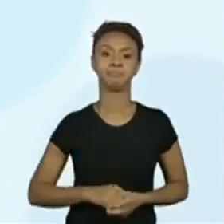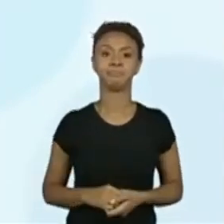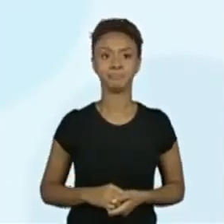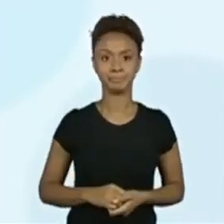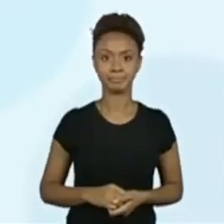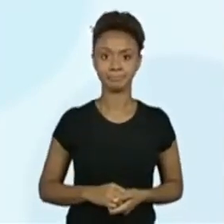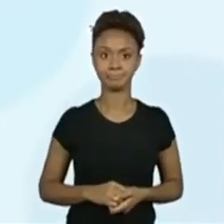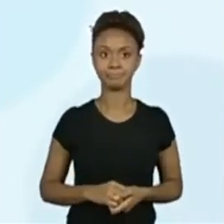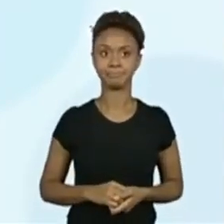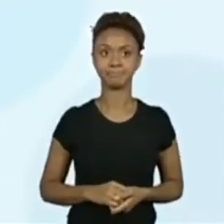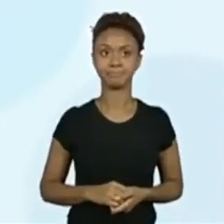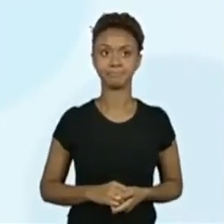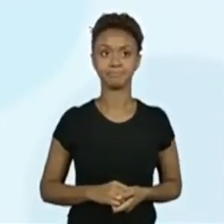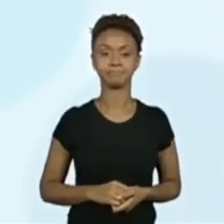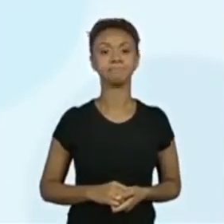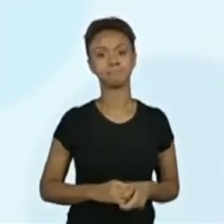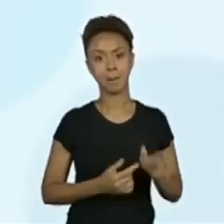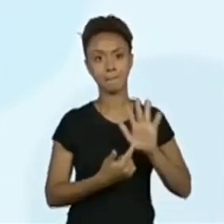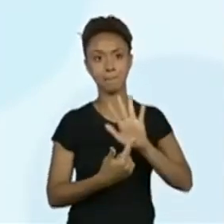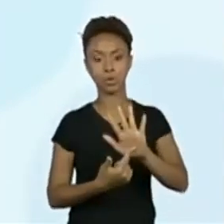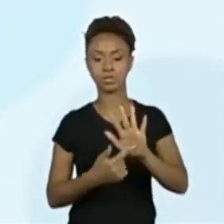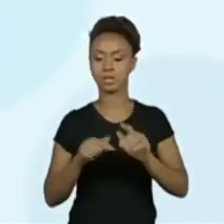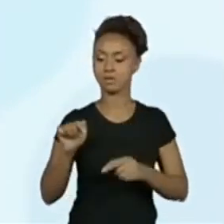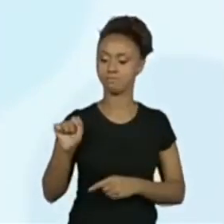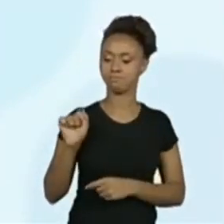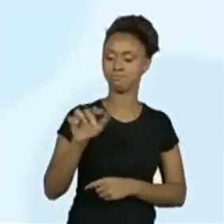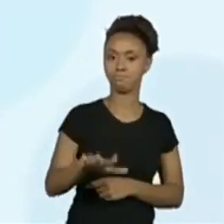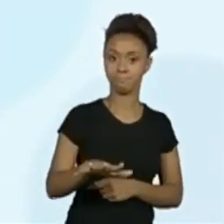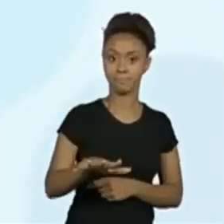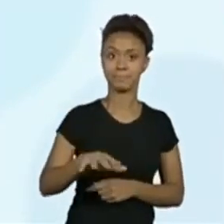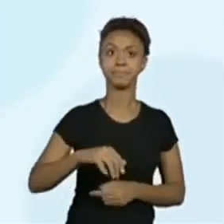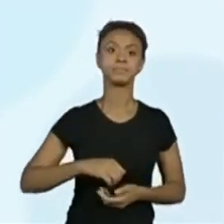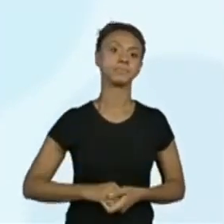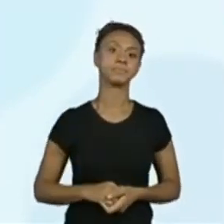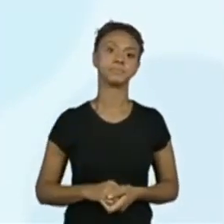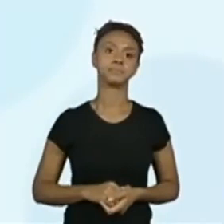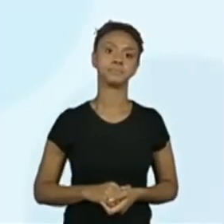E apresentar os dedos? Pode ser. Então, ó, falar stop